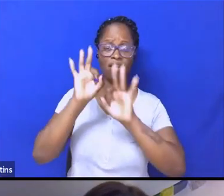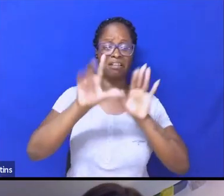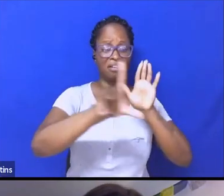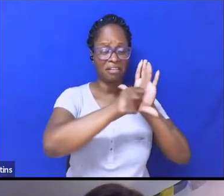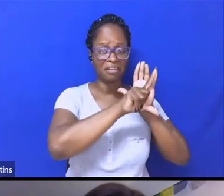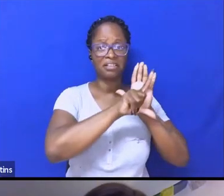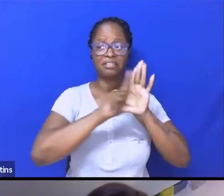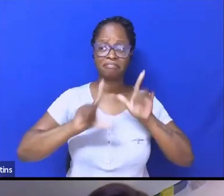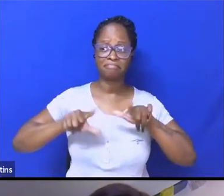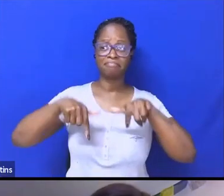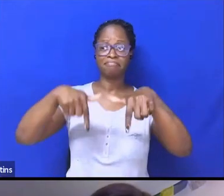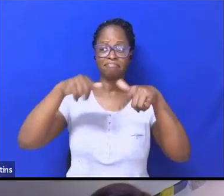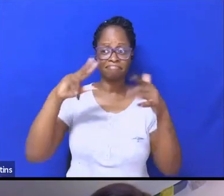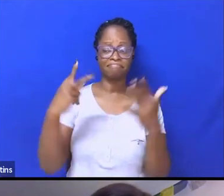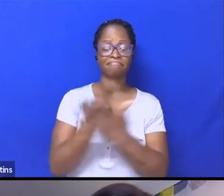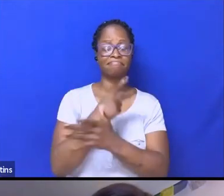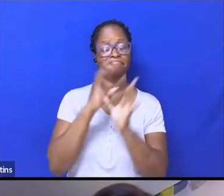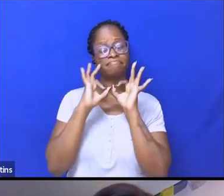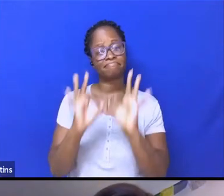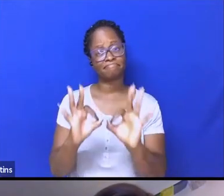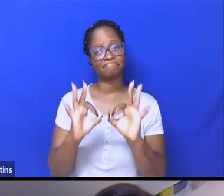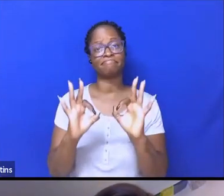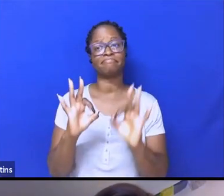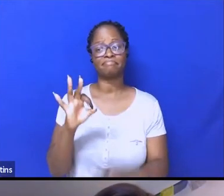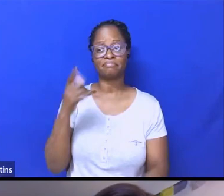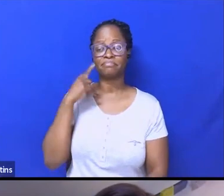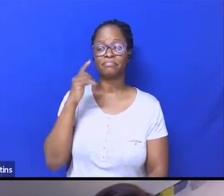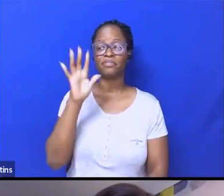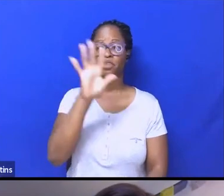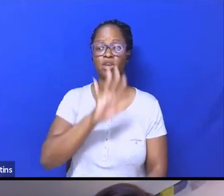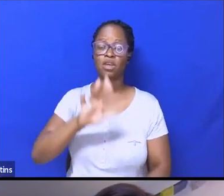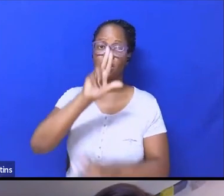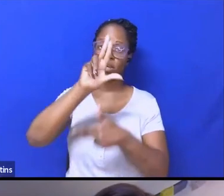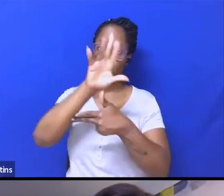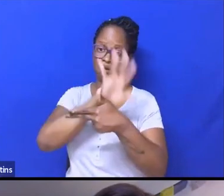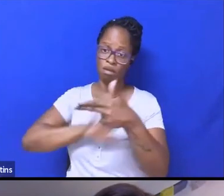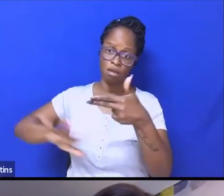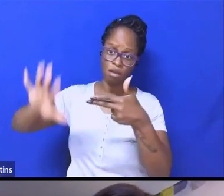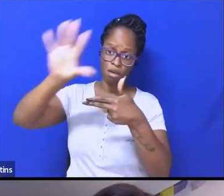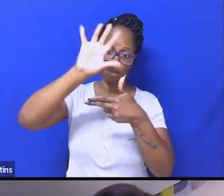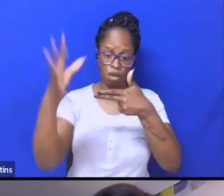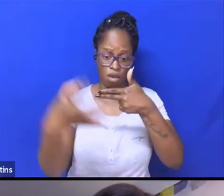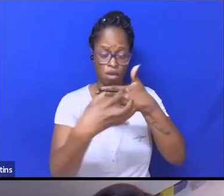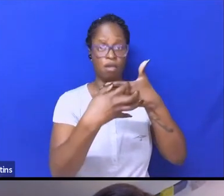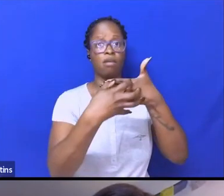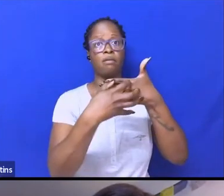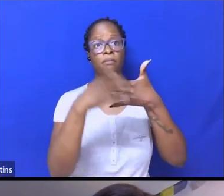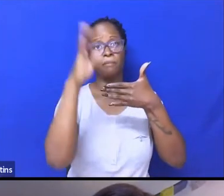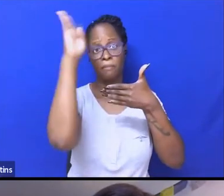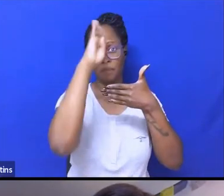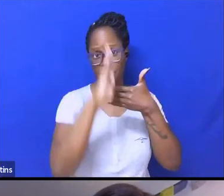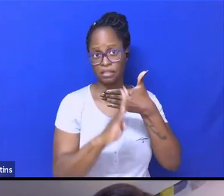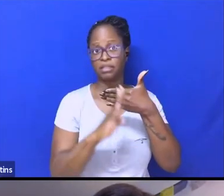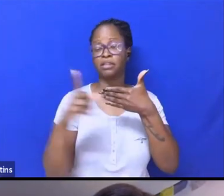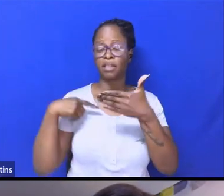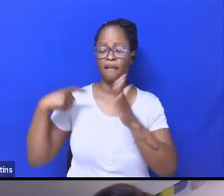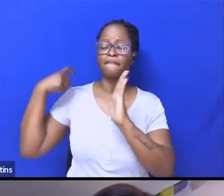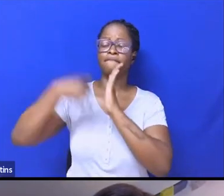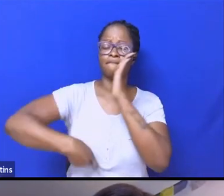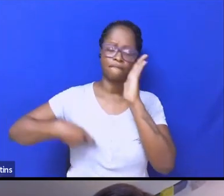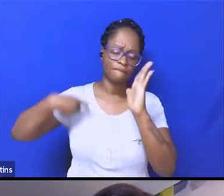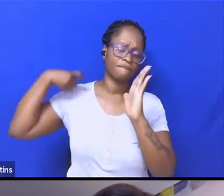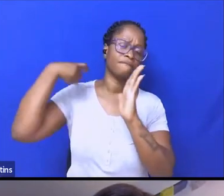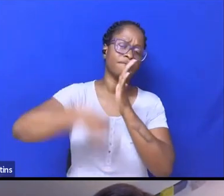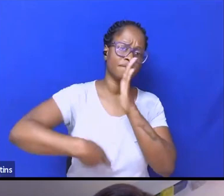valham no cenário da América Latina inclusive do Brasil que tem lutado contra tantos retrocessos mesmo com direitos que já